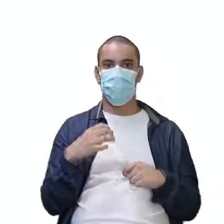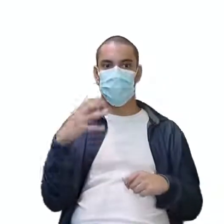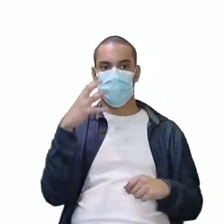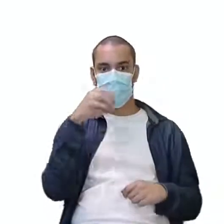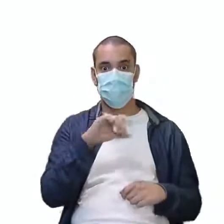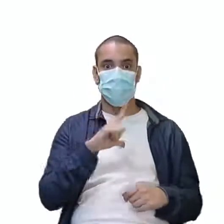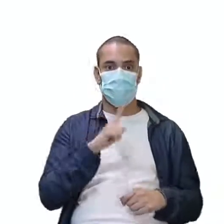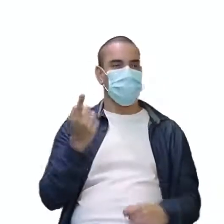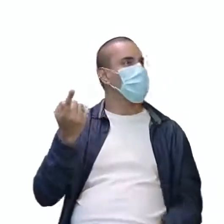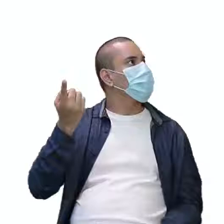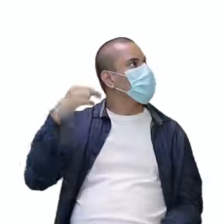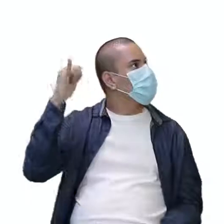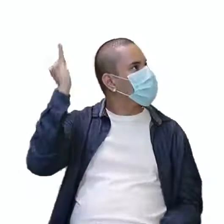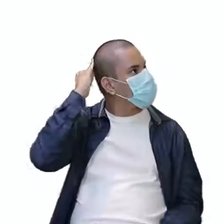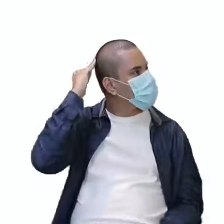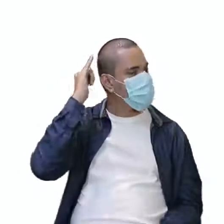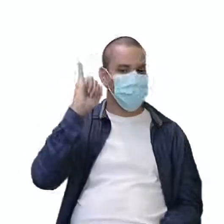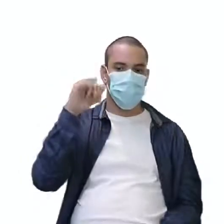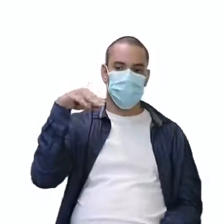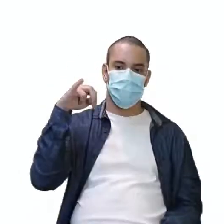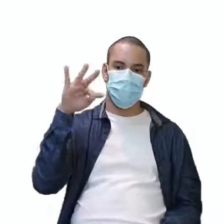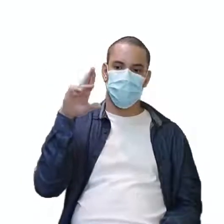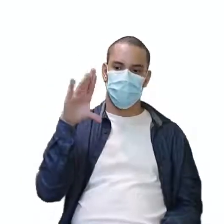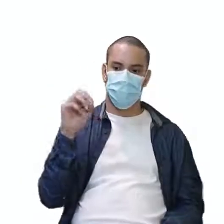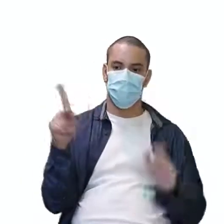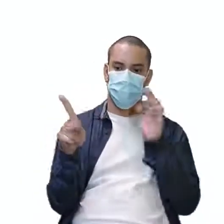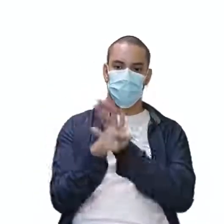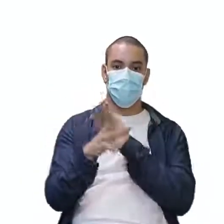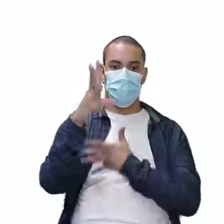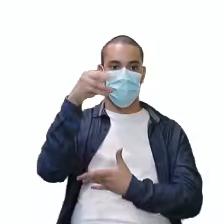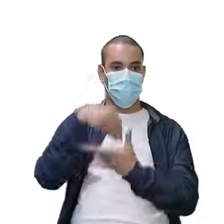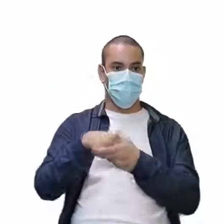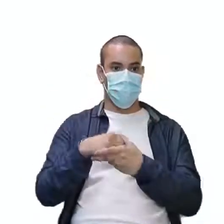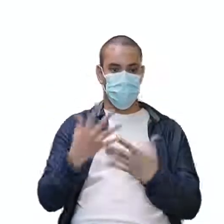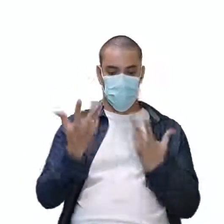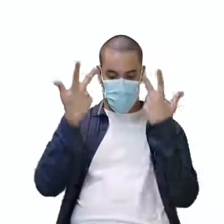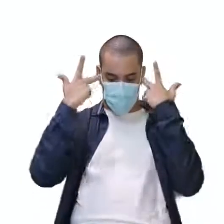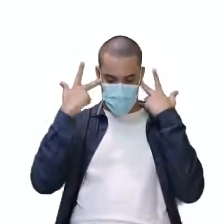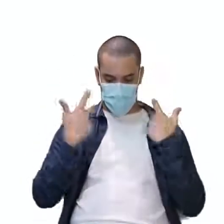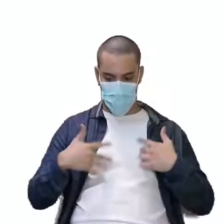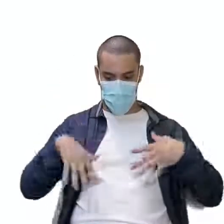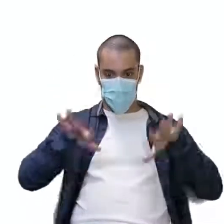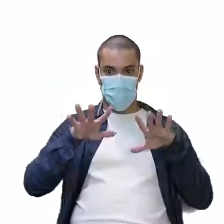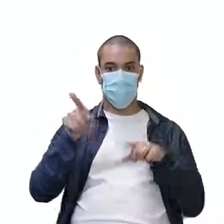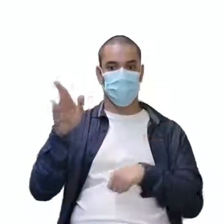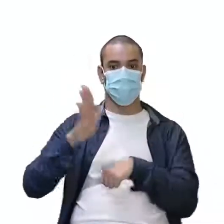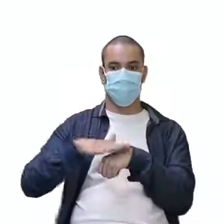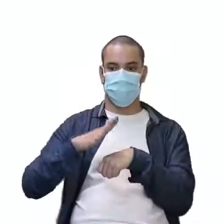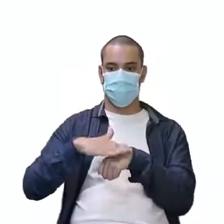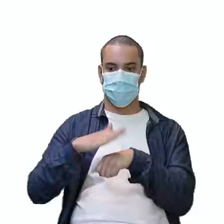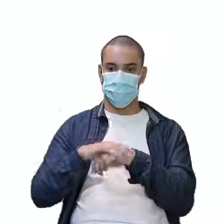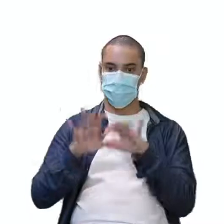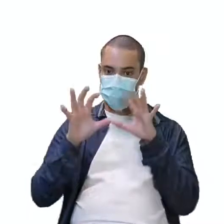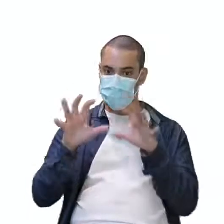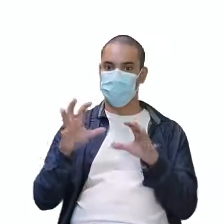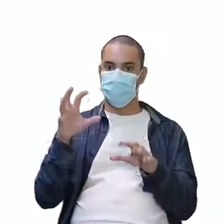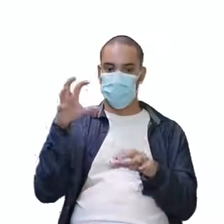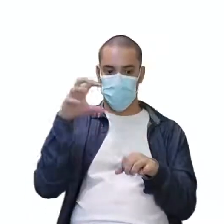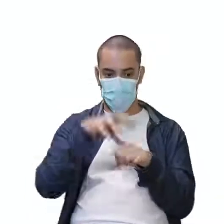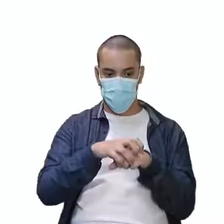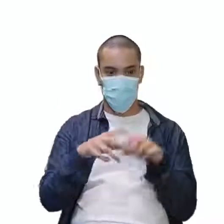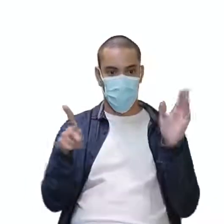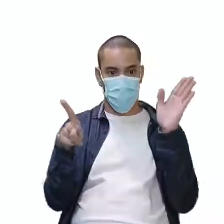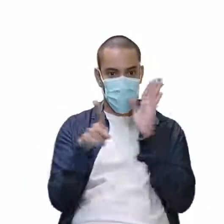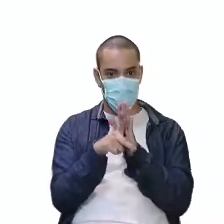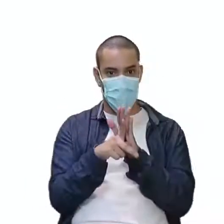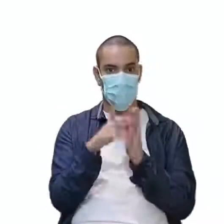um instinto, existe aqui uma situação interna aos organismos desses animais que faz com que eles ajam dessa forma, comendo os próprios